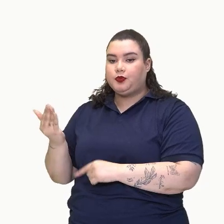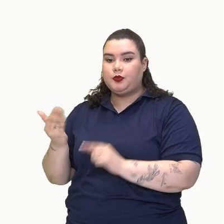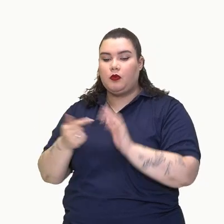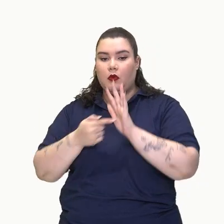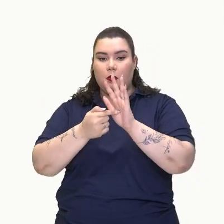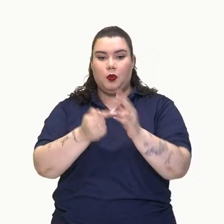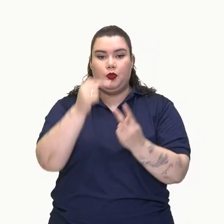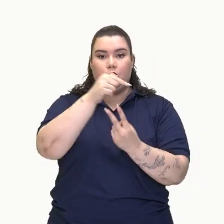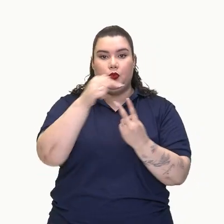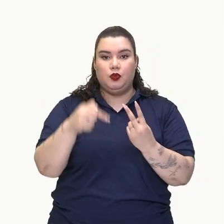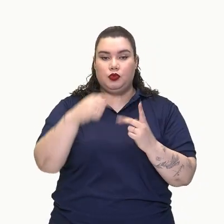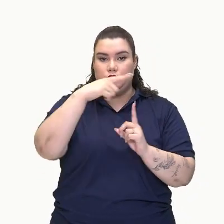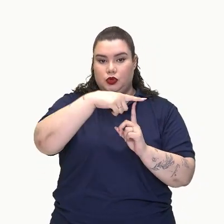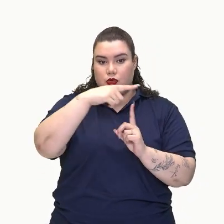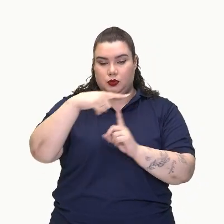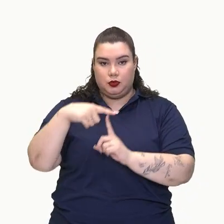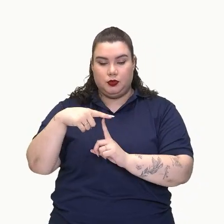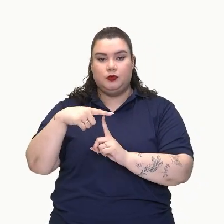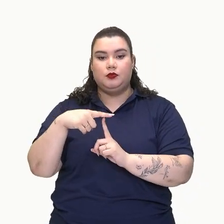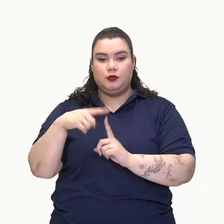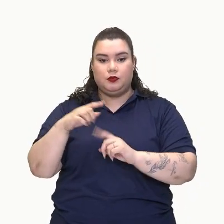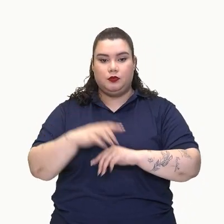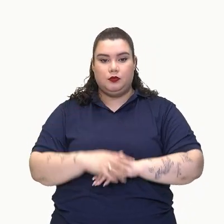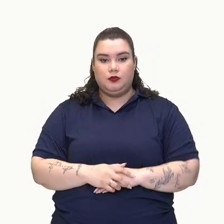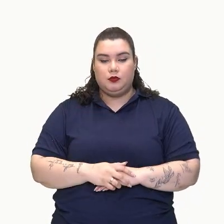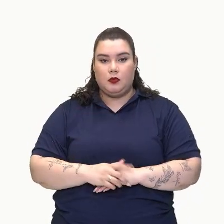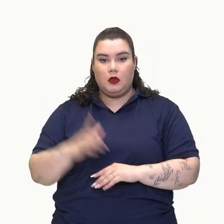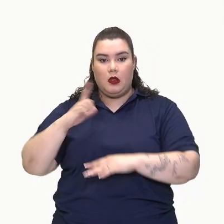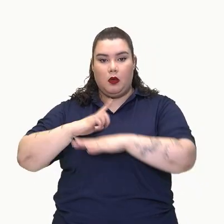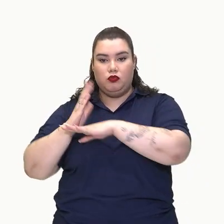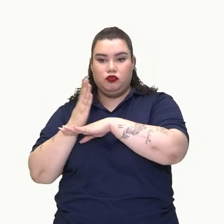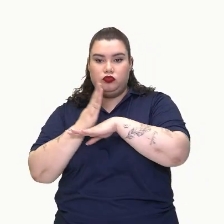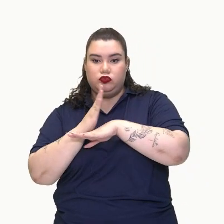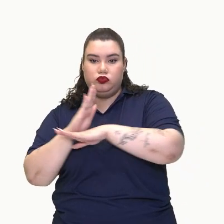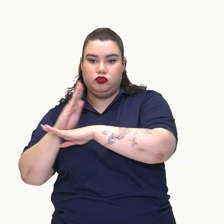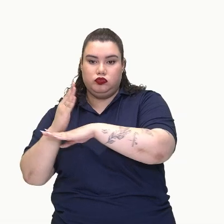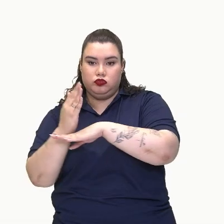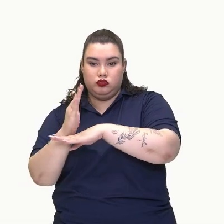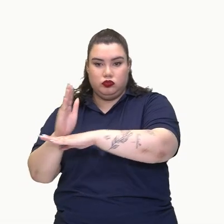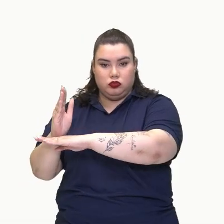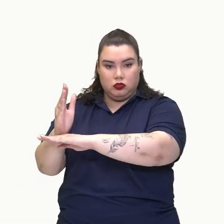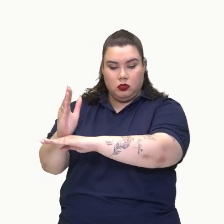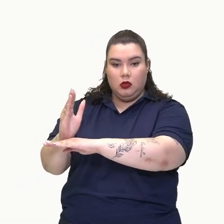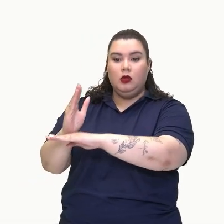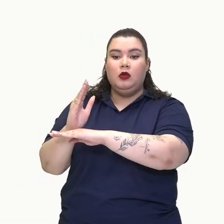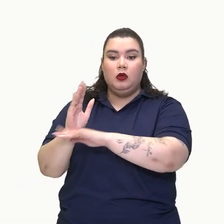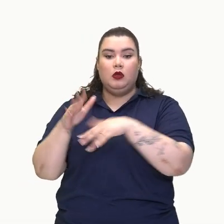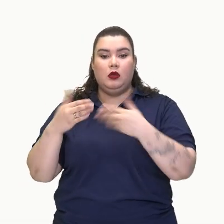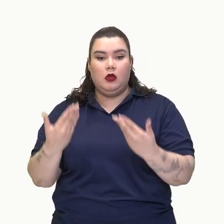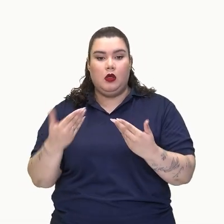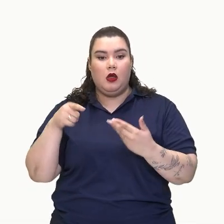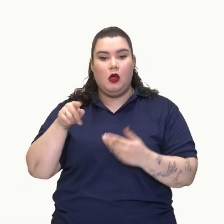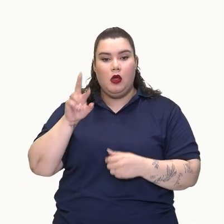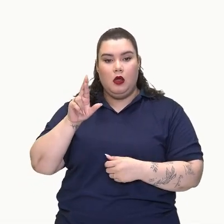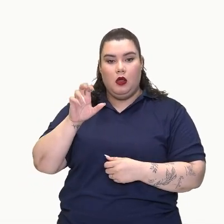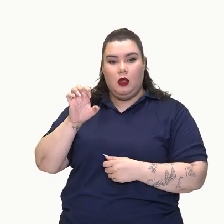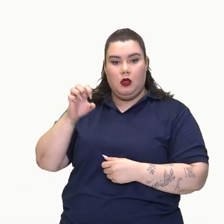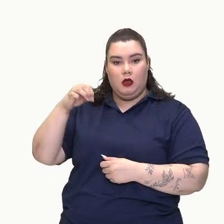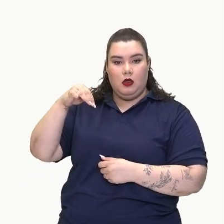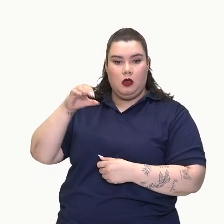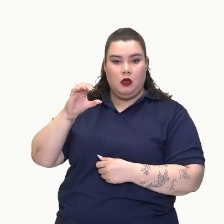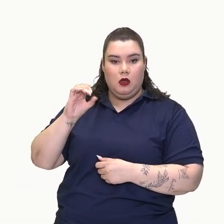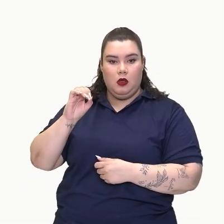duas espécies. Né? A gente tem aqui ó, o tubarão, e geralmente as rêmoras ficam nessa